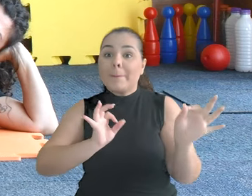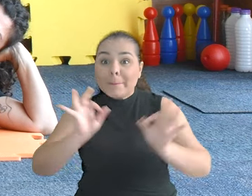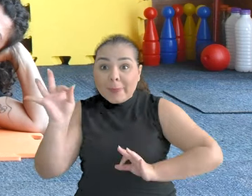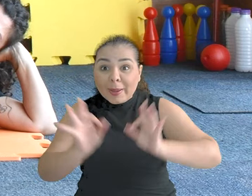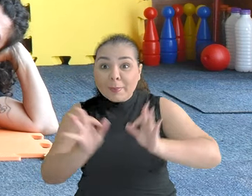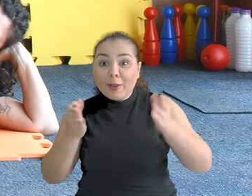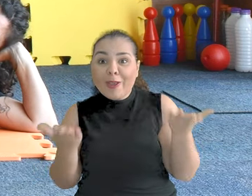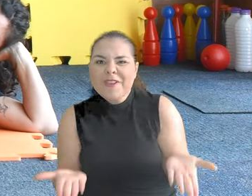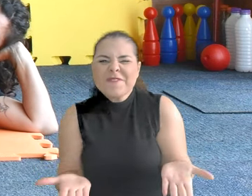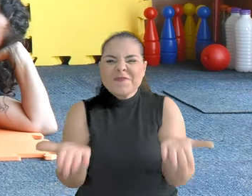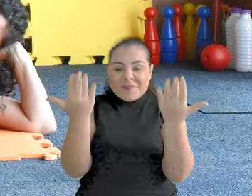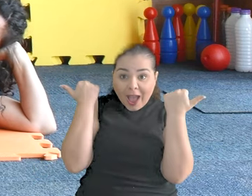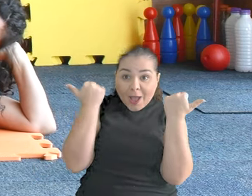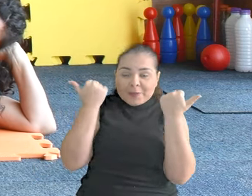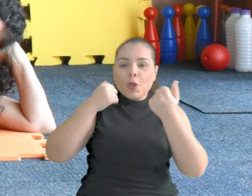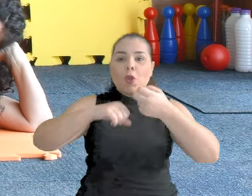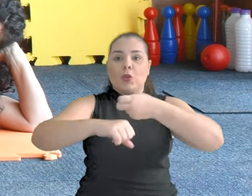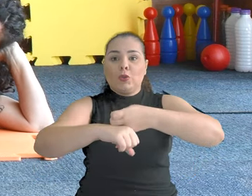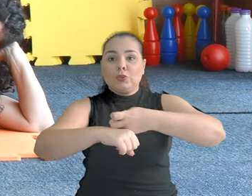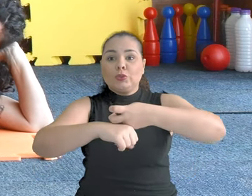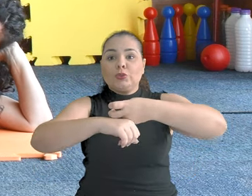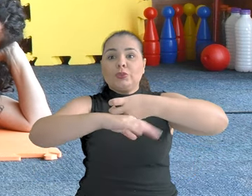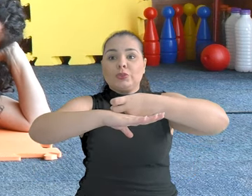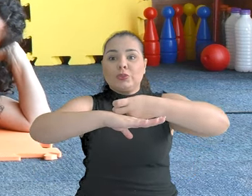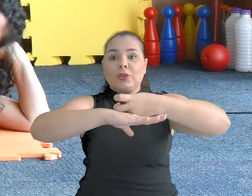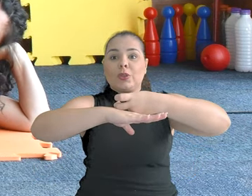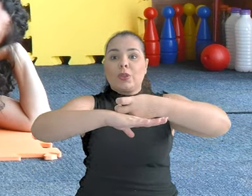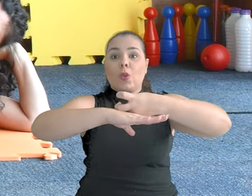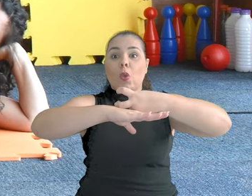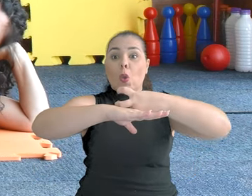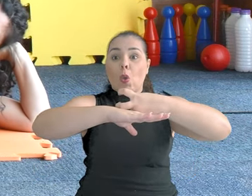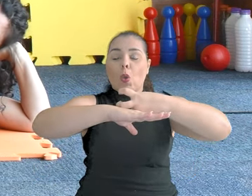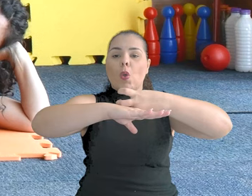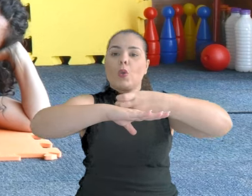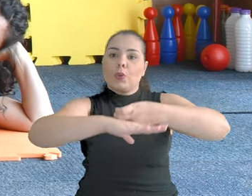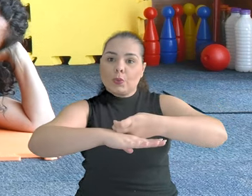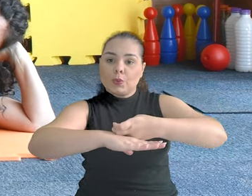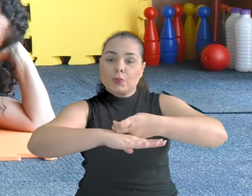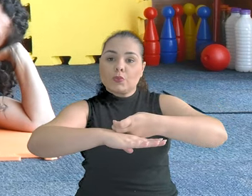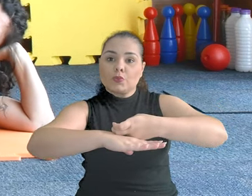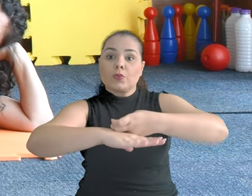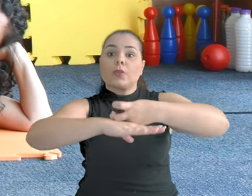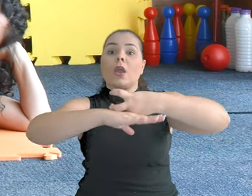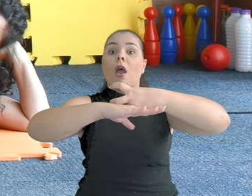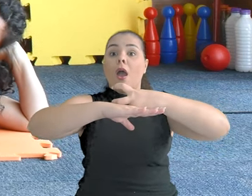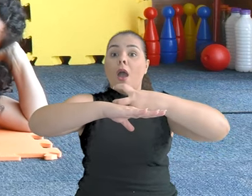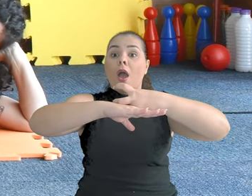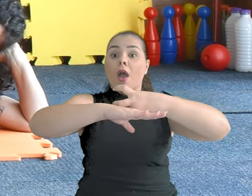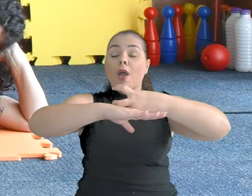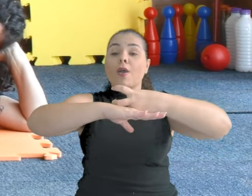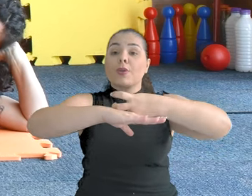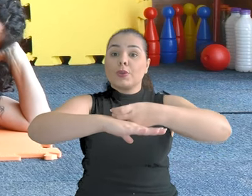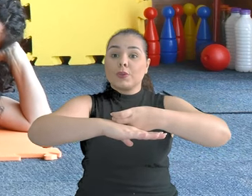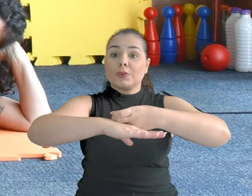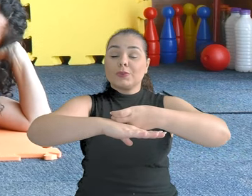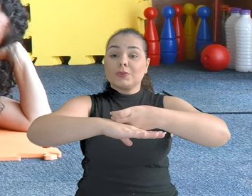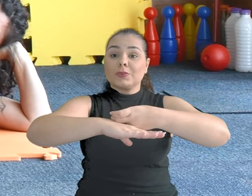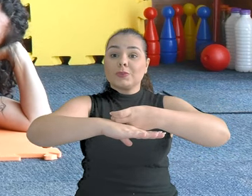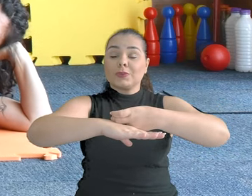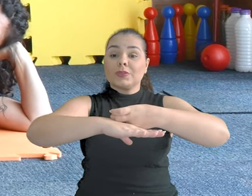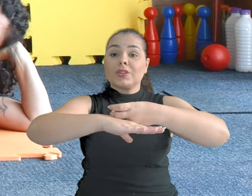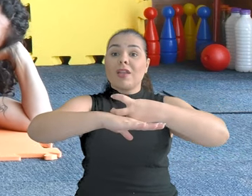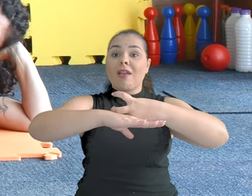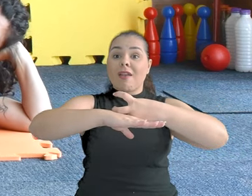preparou e foi subiu esses a Deus Pastor